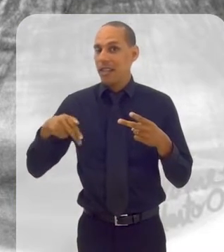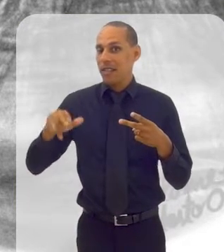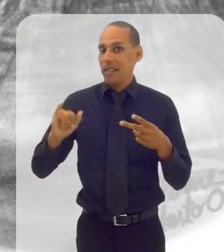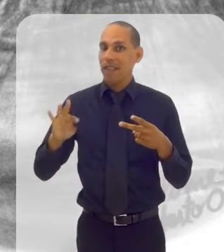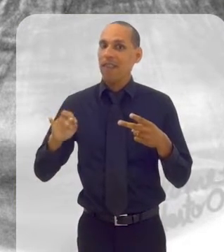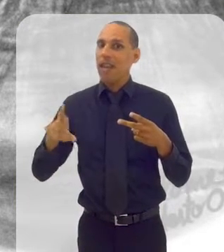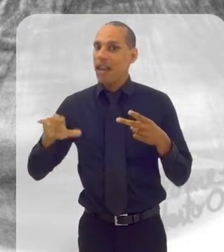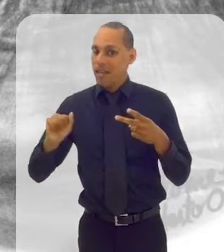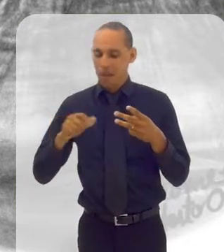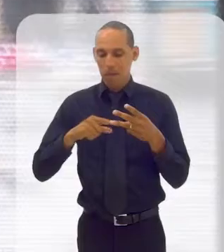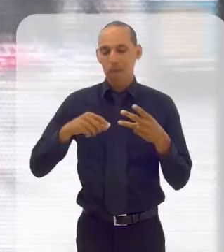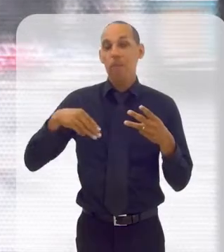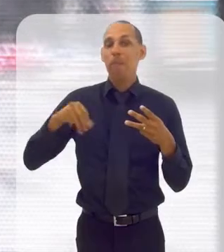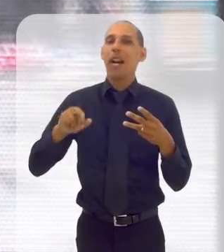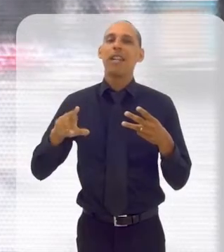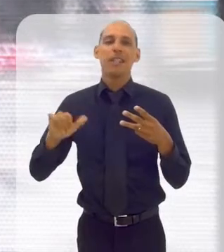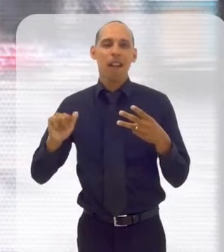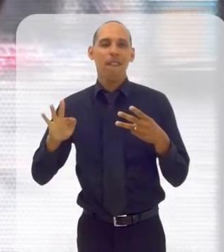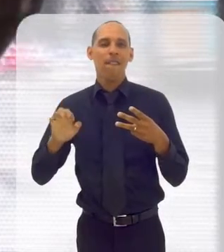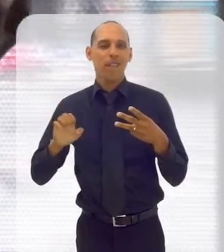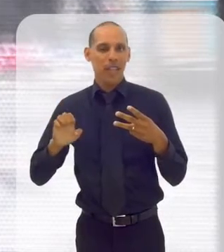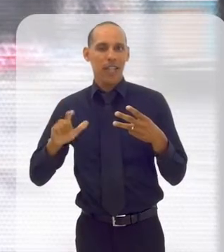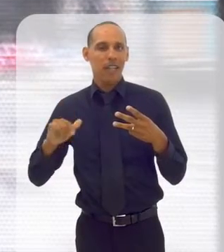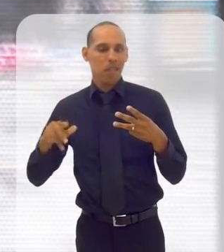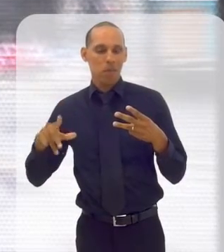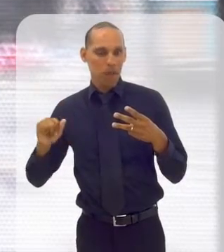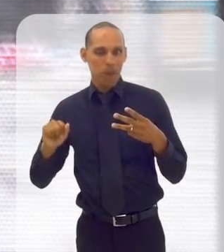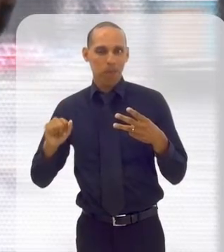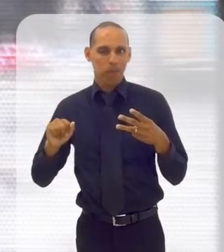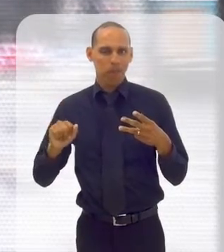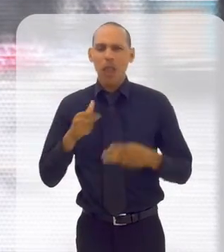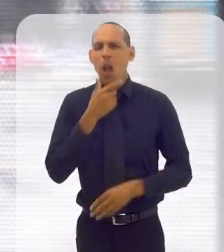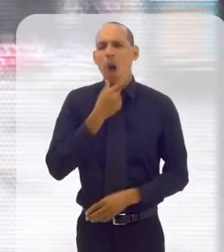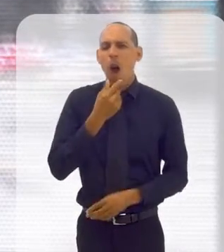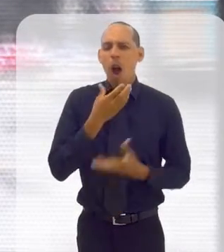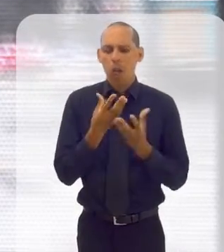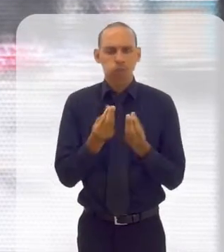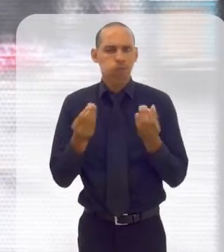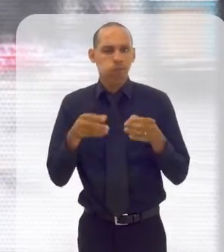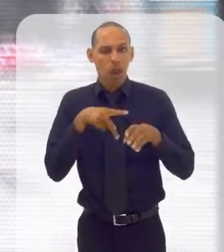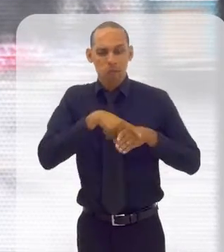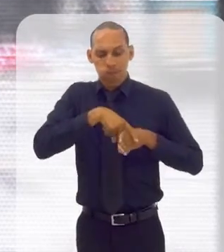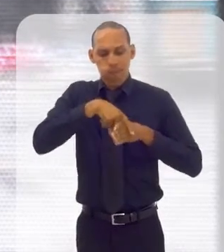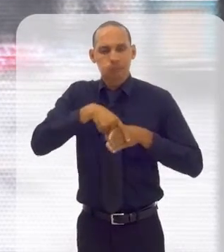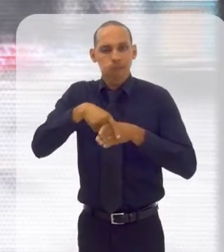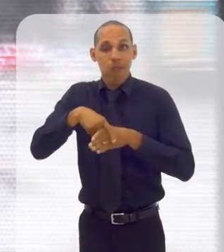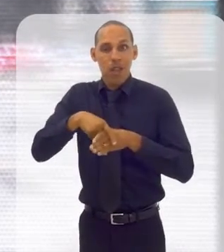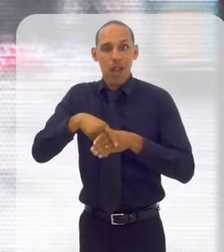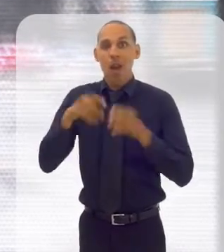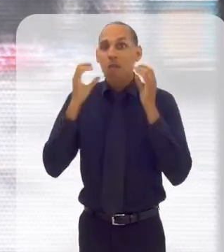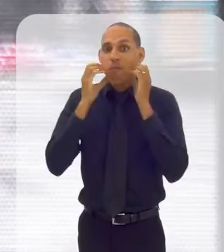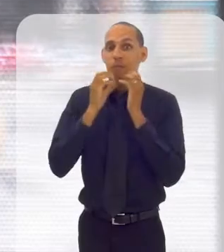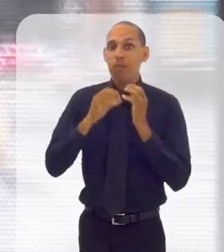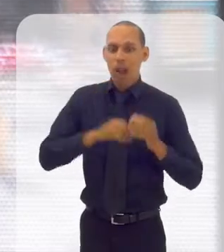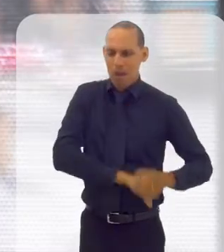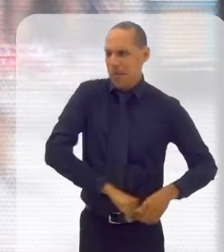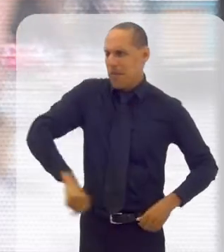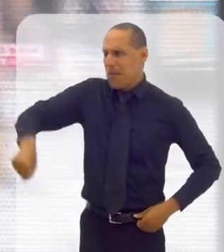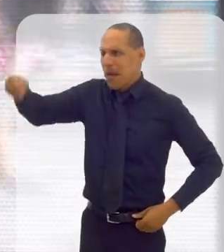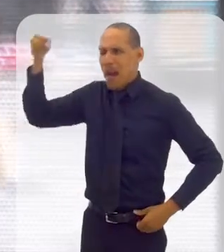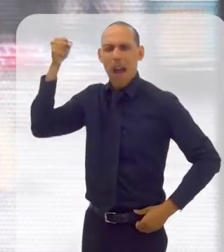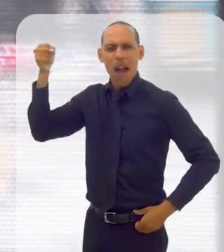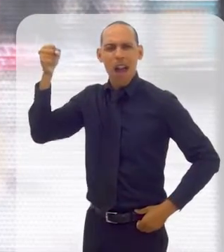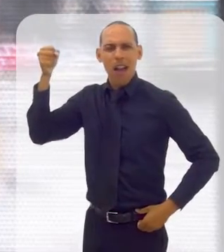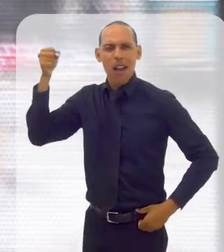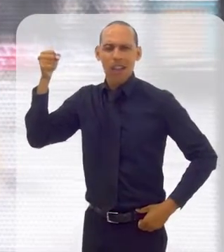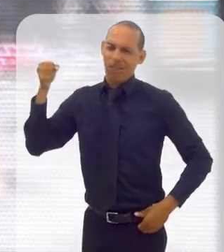Filipa. Só o fato de ter vários homens montados em cavalos, com Dom Pedro I levantando uma espada, a gente sabe que